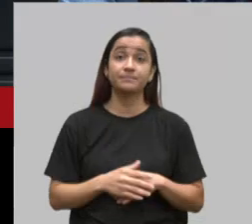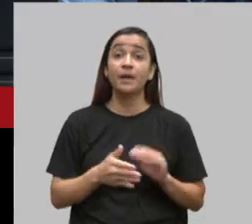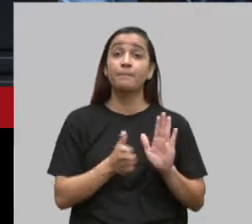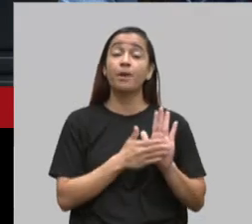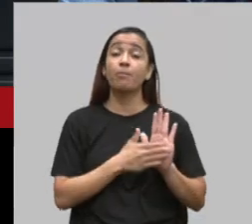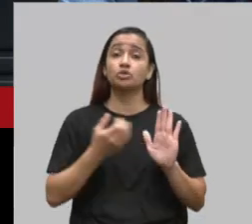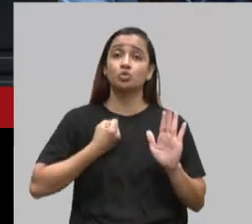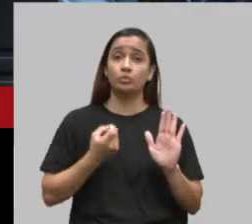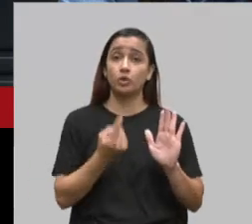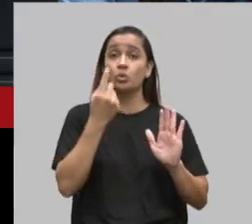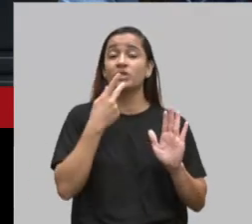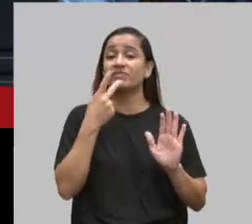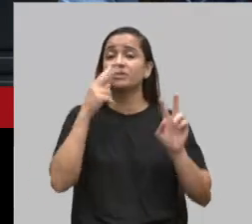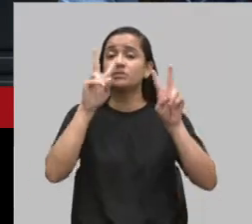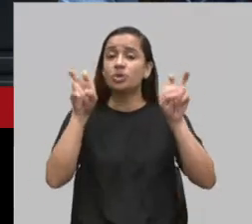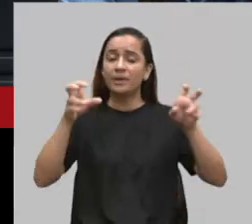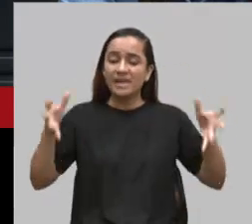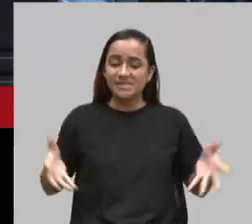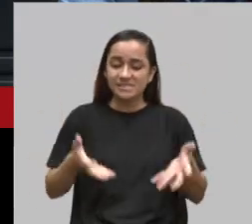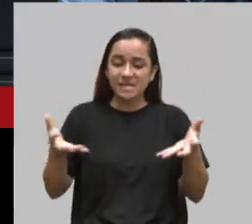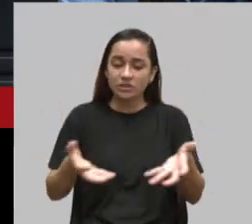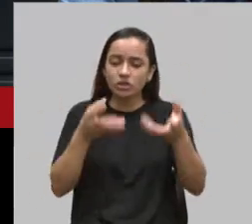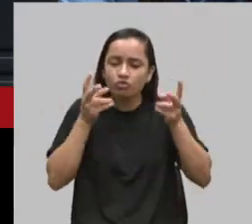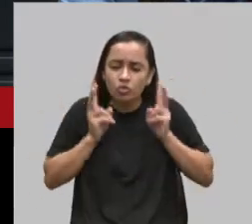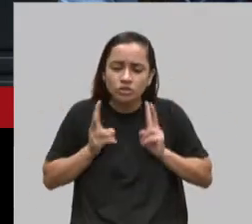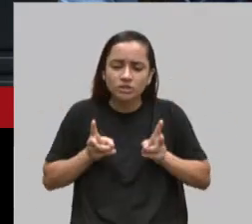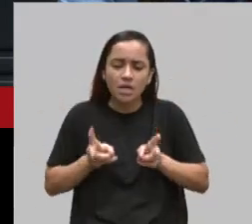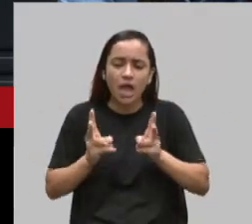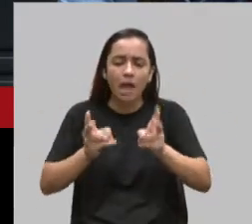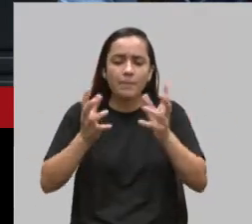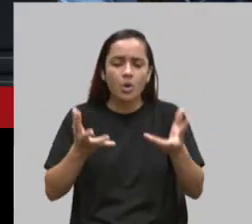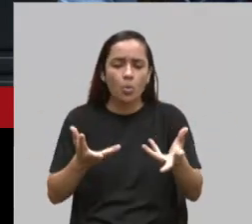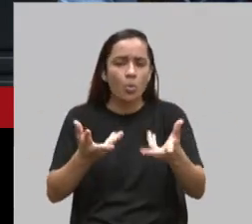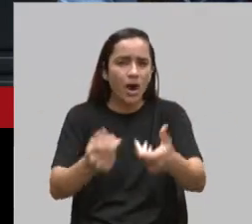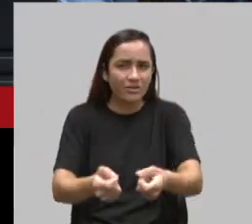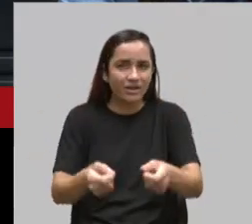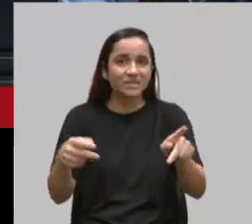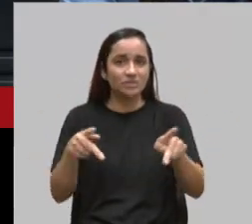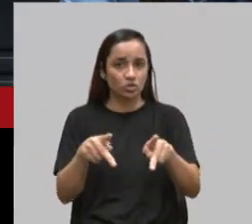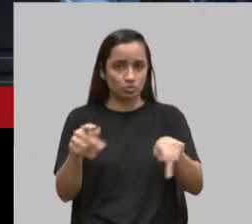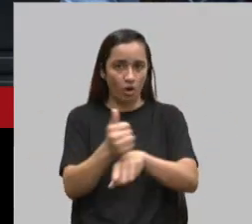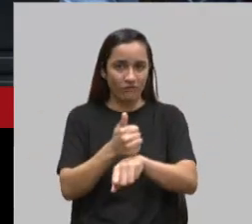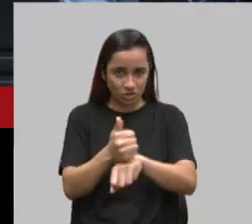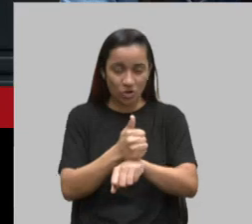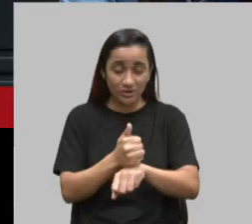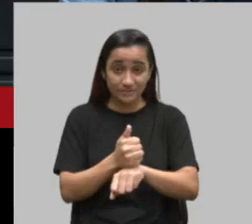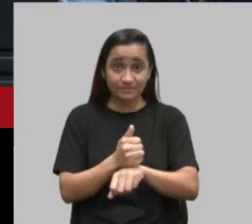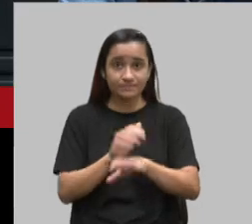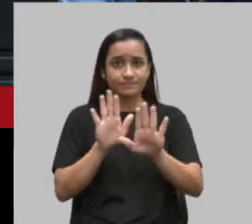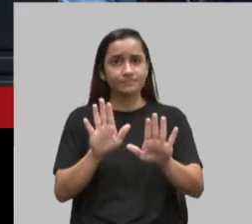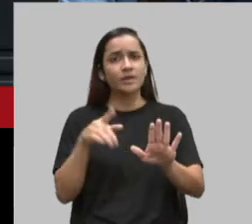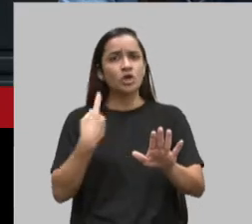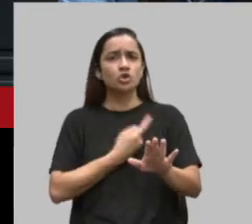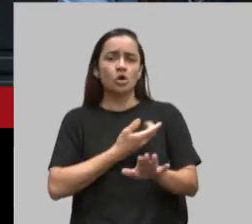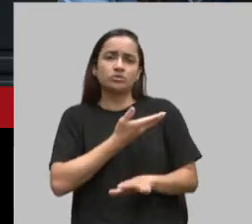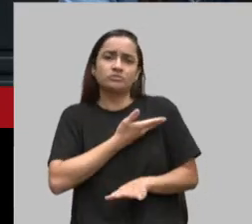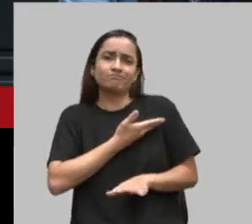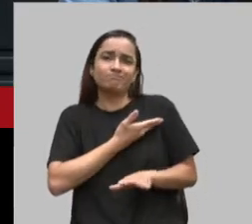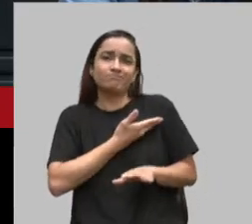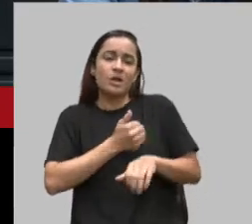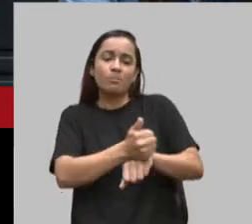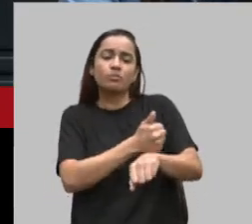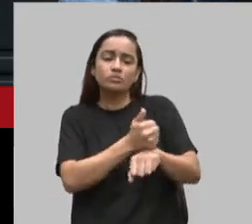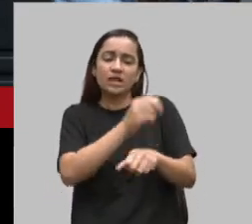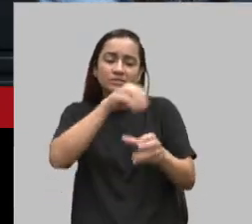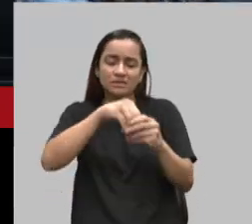incentivo a constante qualificação dos professores e os nossos queridos profissionais da linha de frente do ensino com